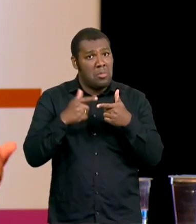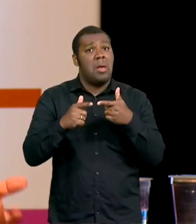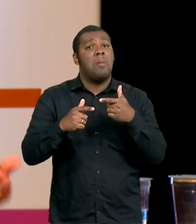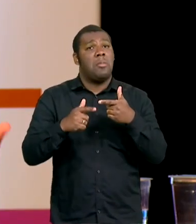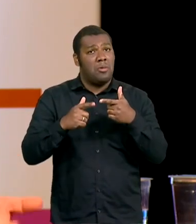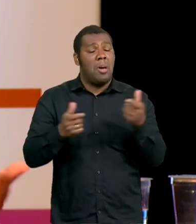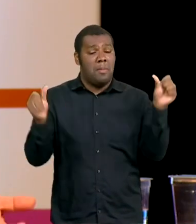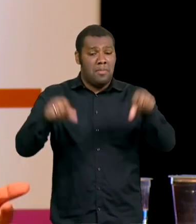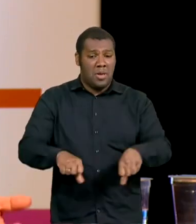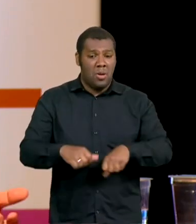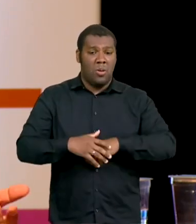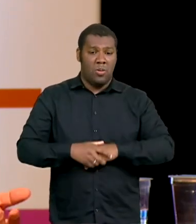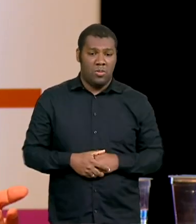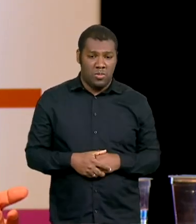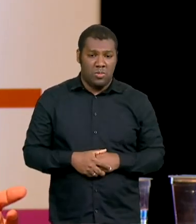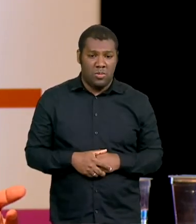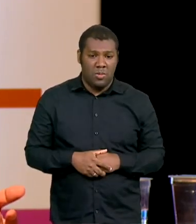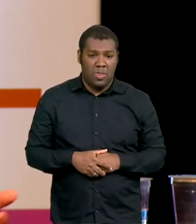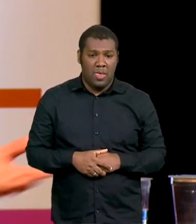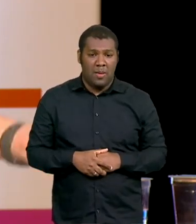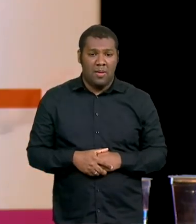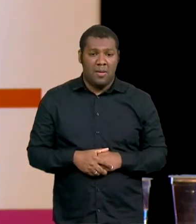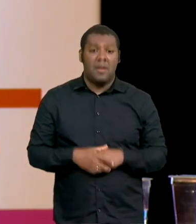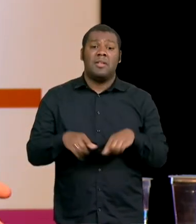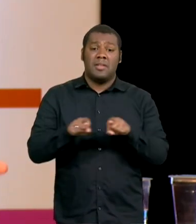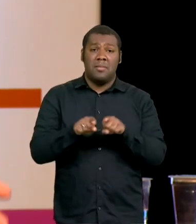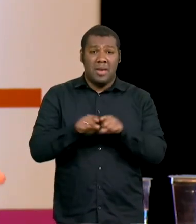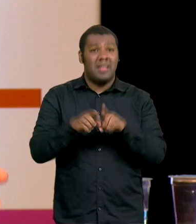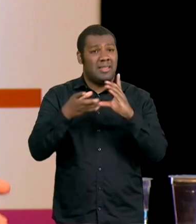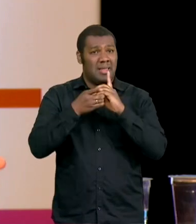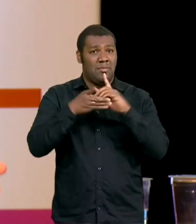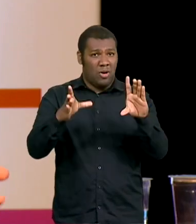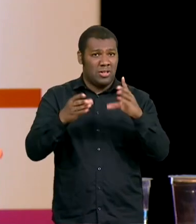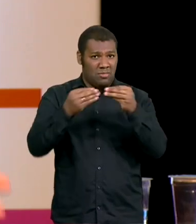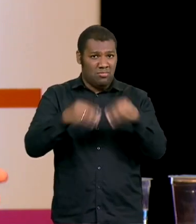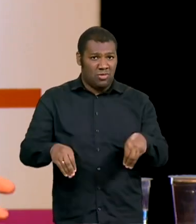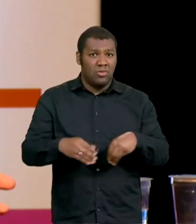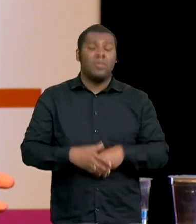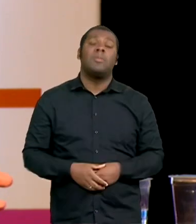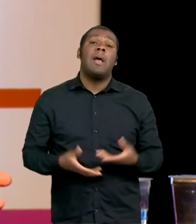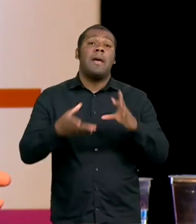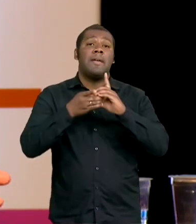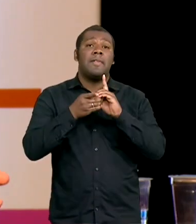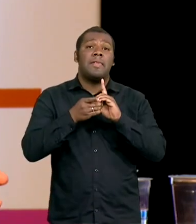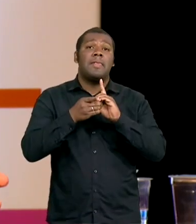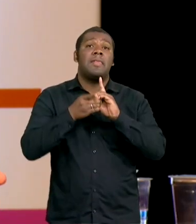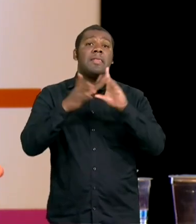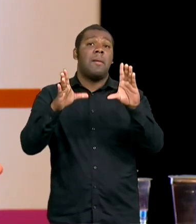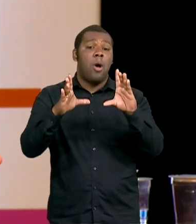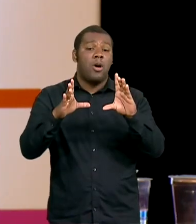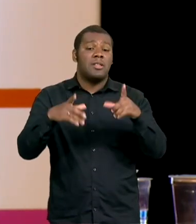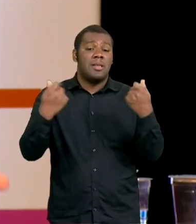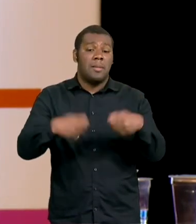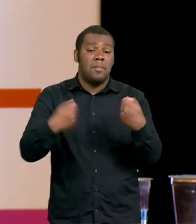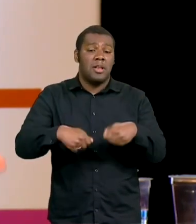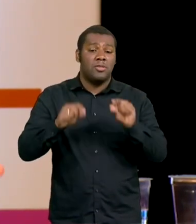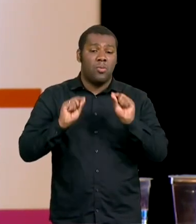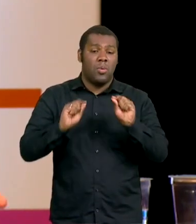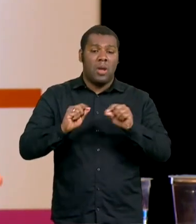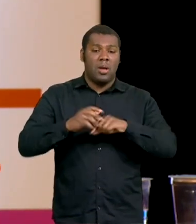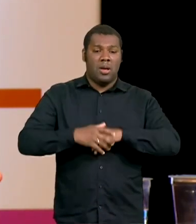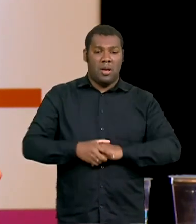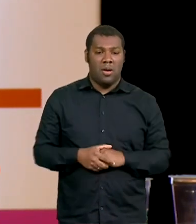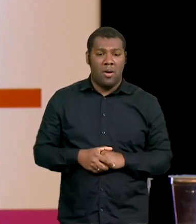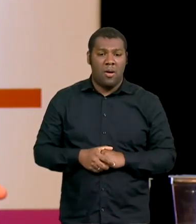redes coloca em risco a democracia. Para que as democracias funcionem, a gente não pode